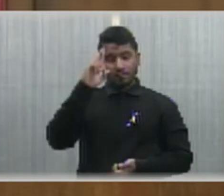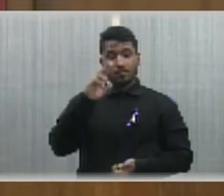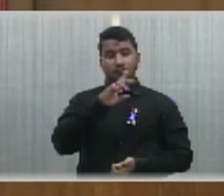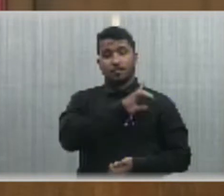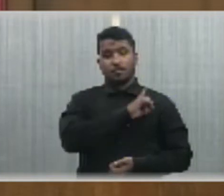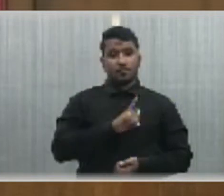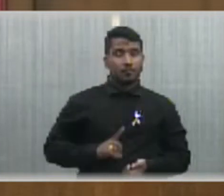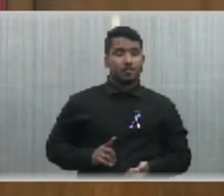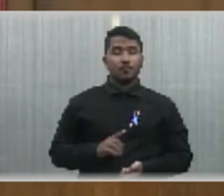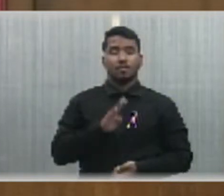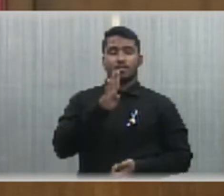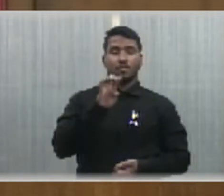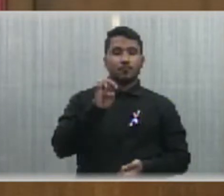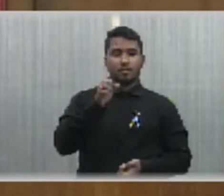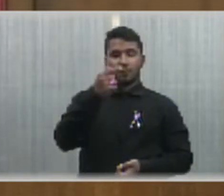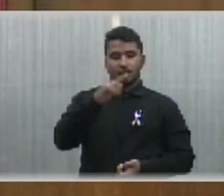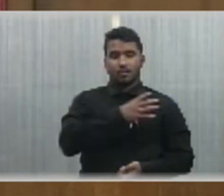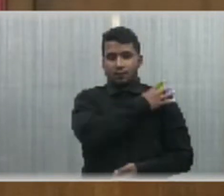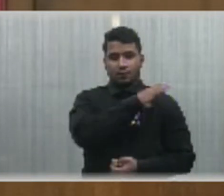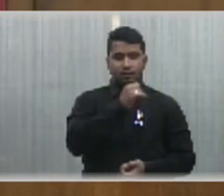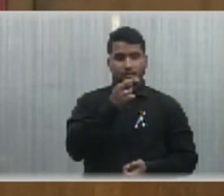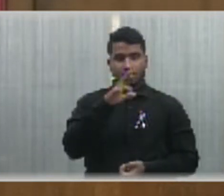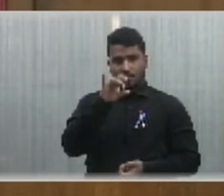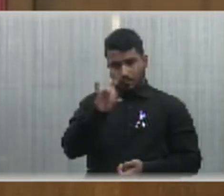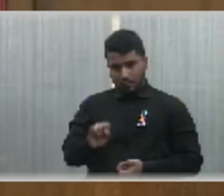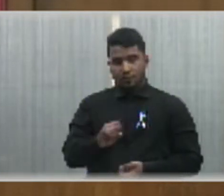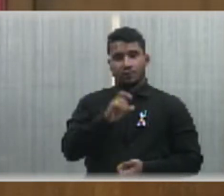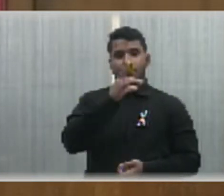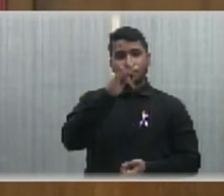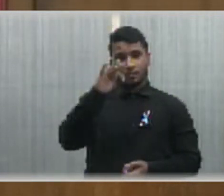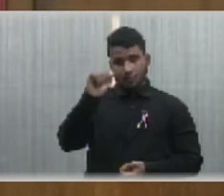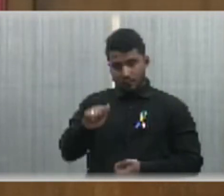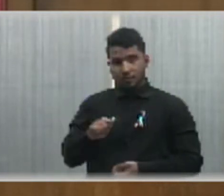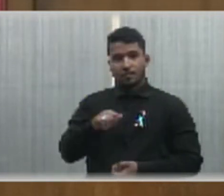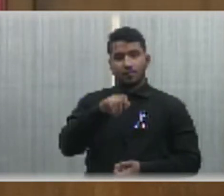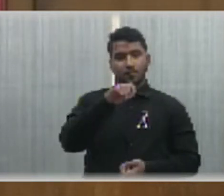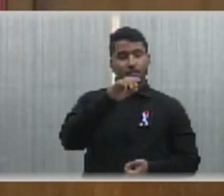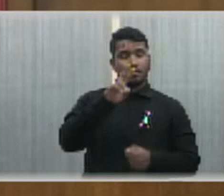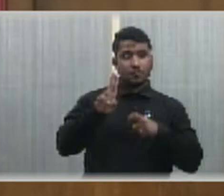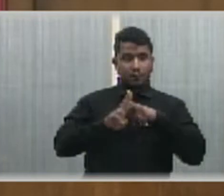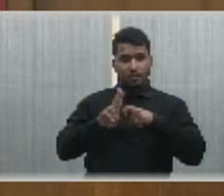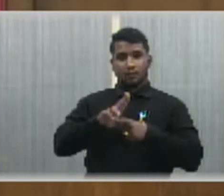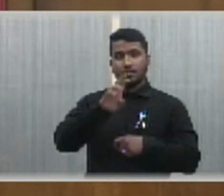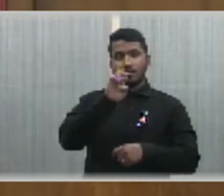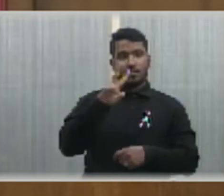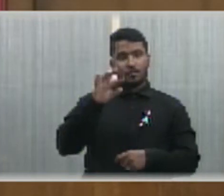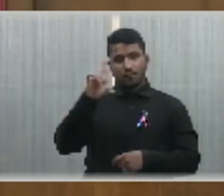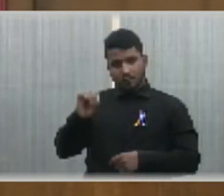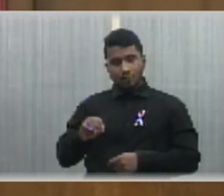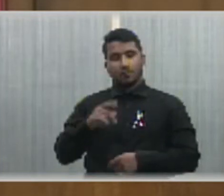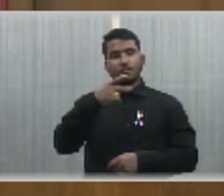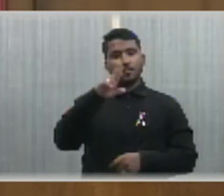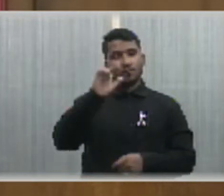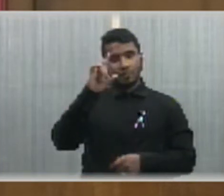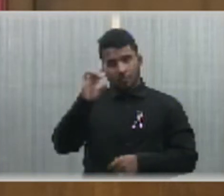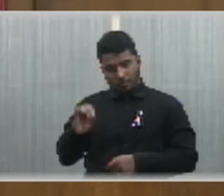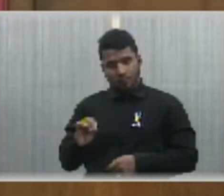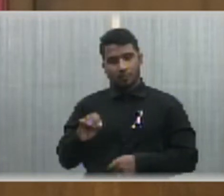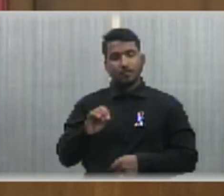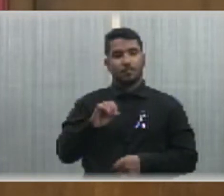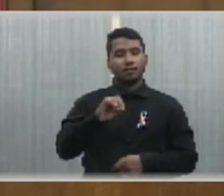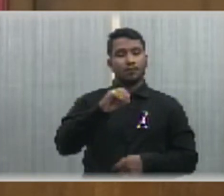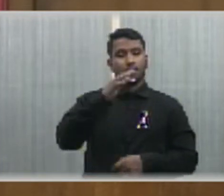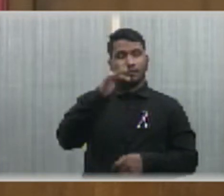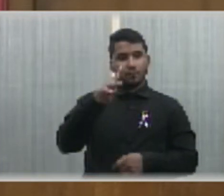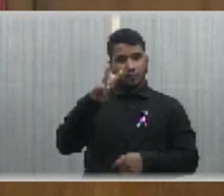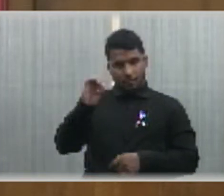deputados Bessá, Coronel Carlos Augusto, Dr. Francisco Costa, Dr. Hélio, Evaldo Gomes, Firmino Paulo,